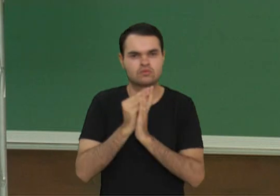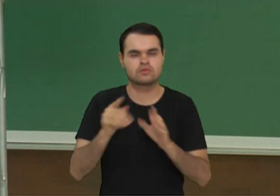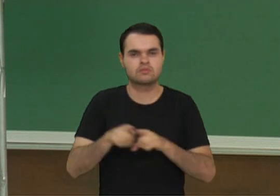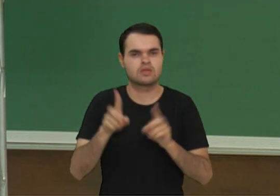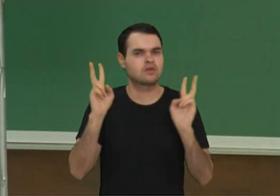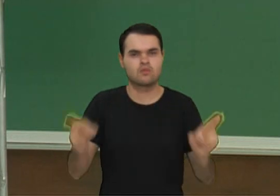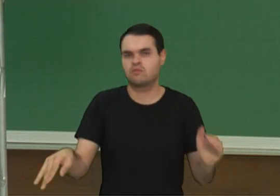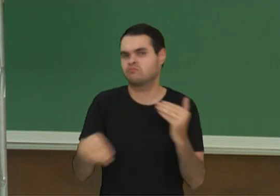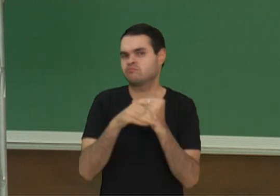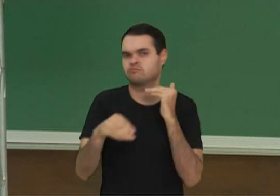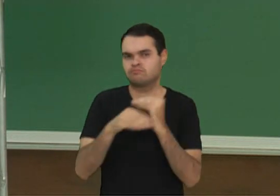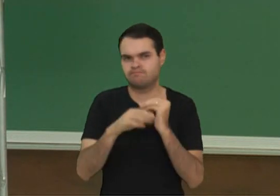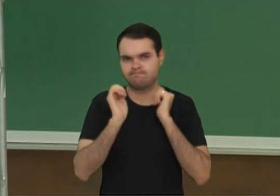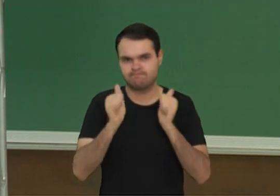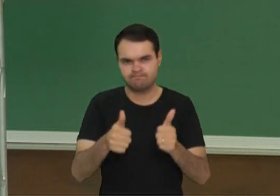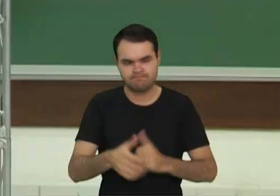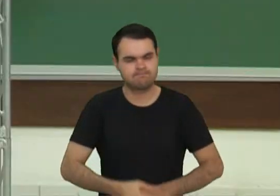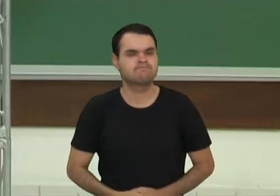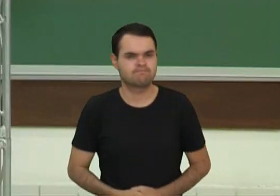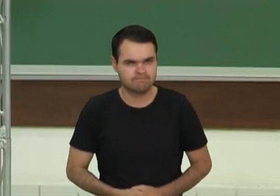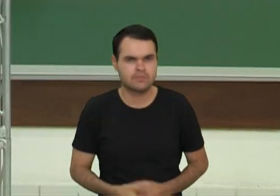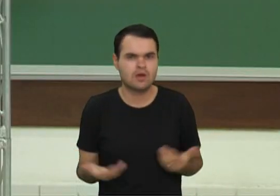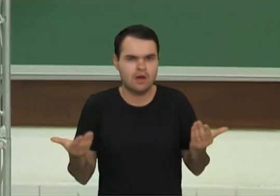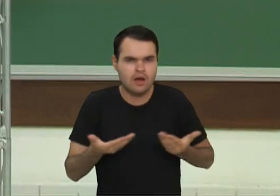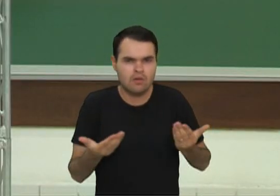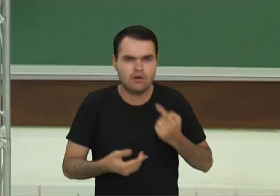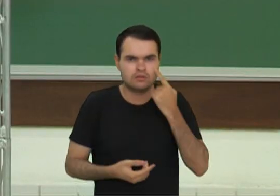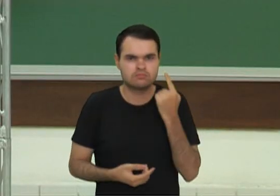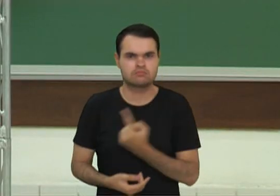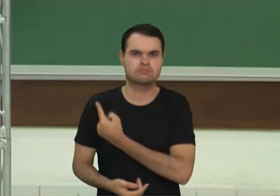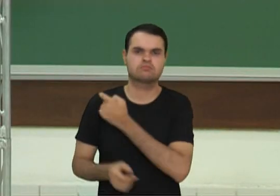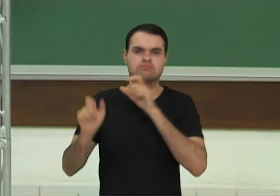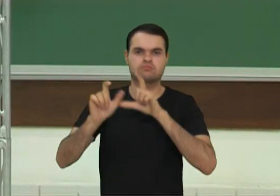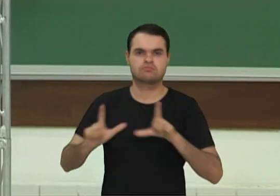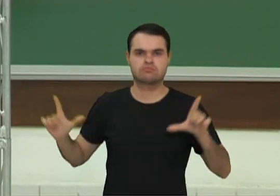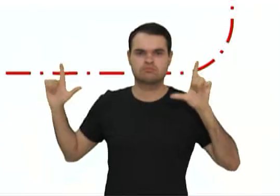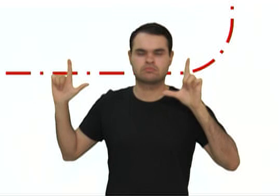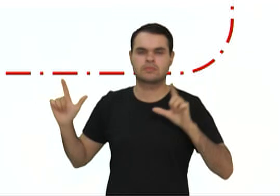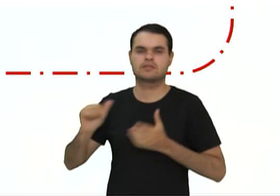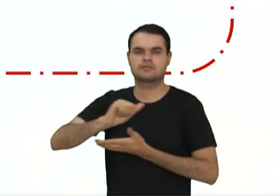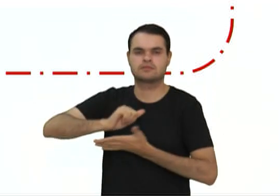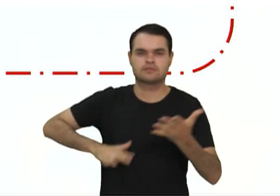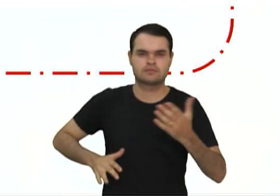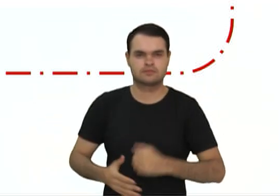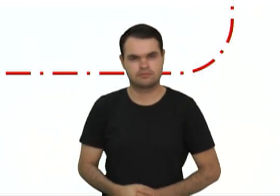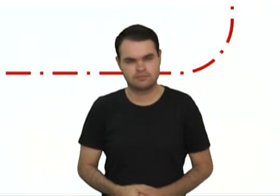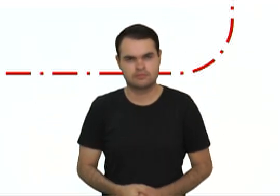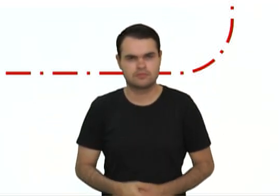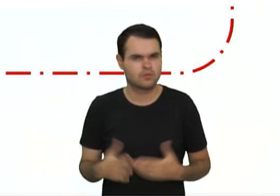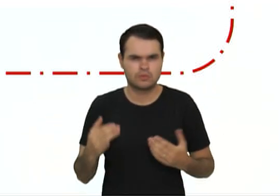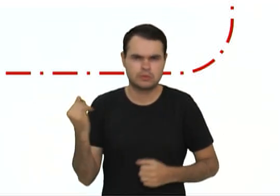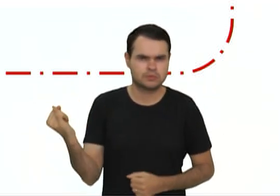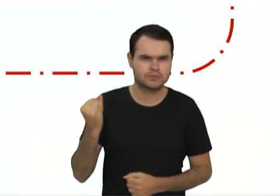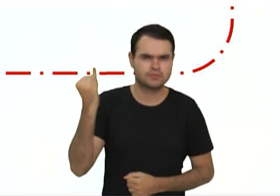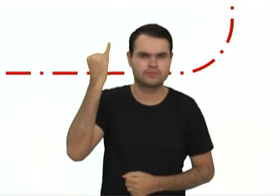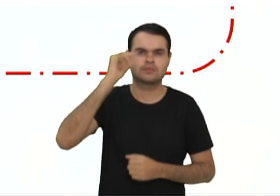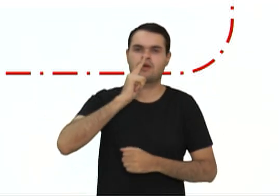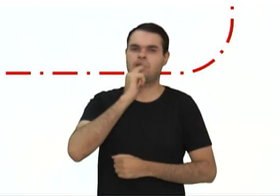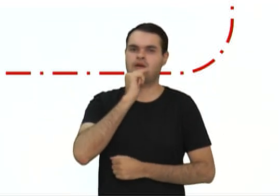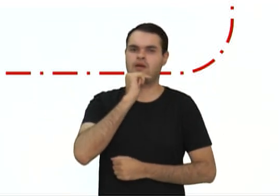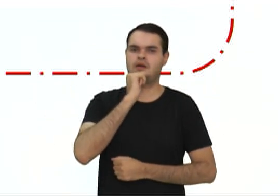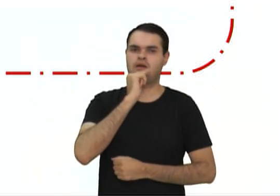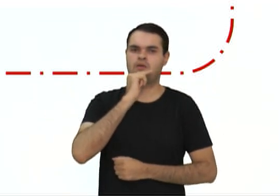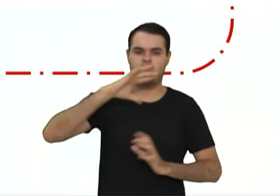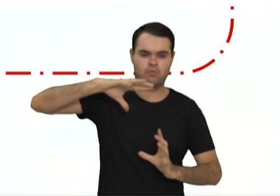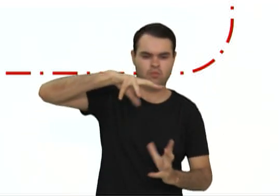na plataforma virtual. Então, agora na tela para você, ali a nossa atividade. Qual é a importância da água para